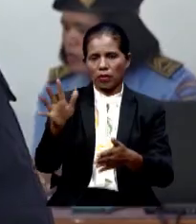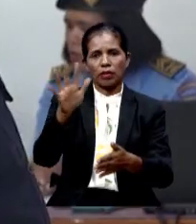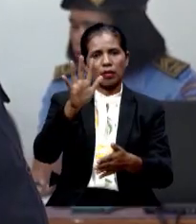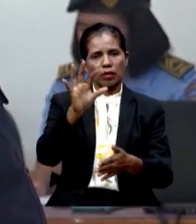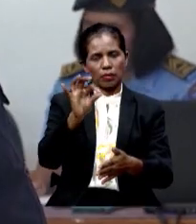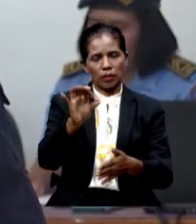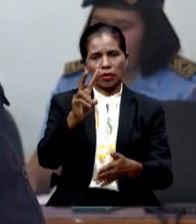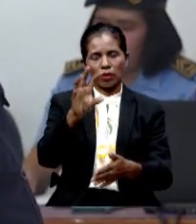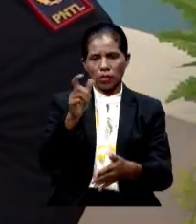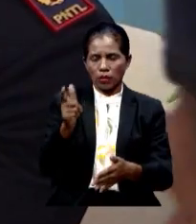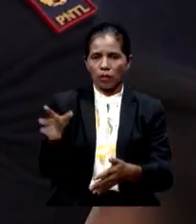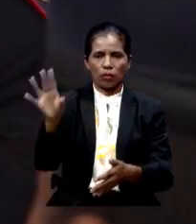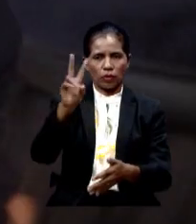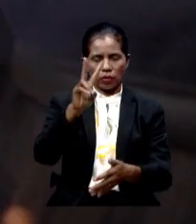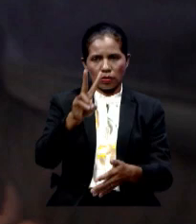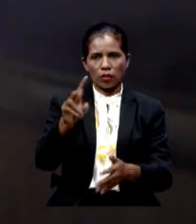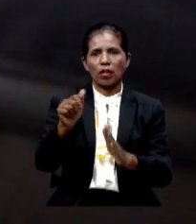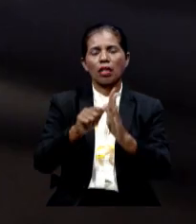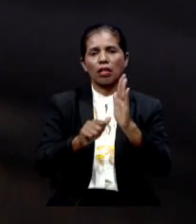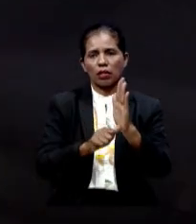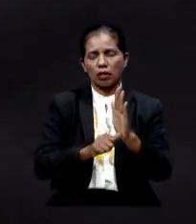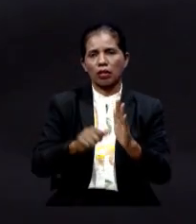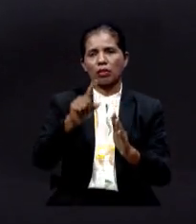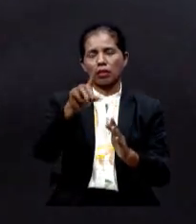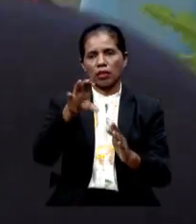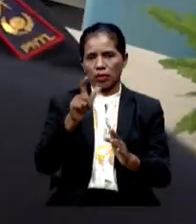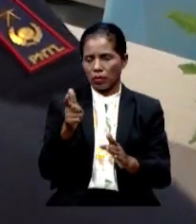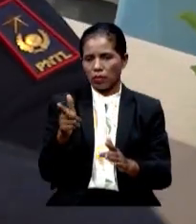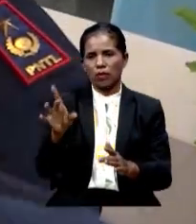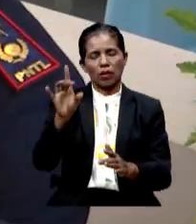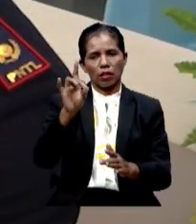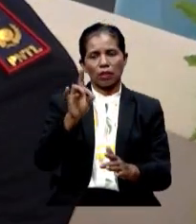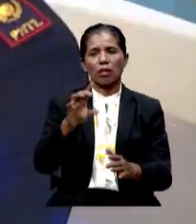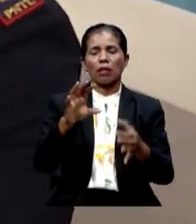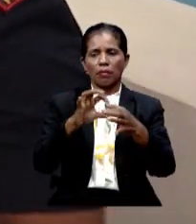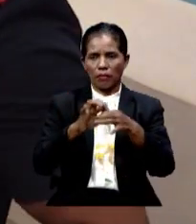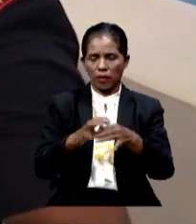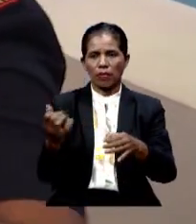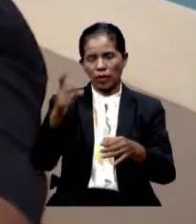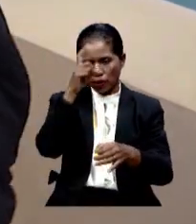em rua nulo resinwa artigo atosida rua nulo resinwalo katak membro nebe